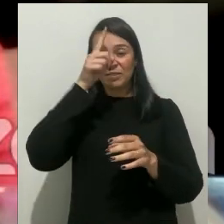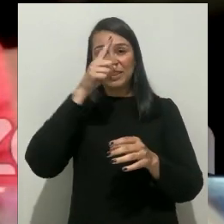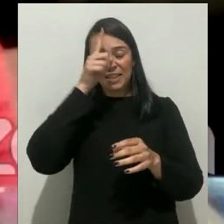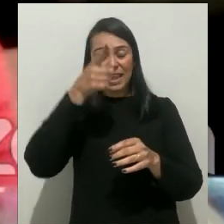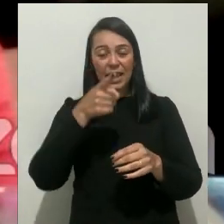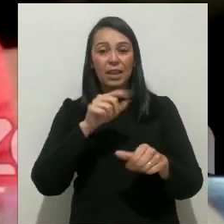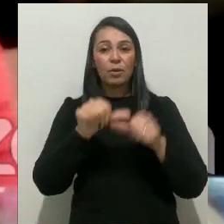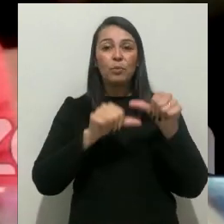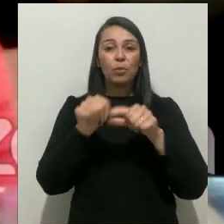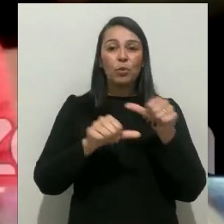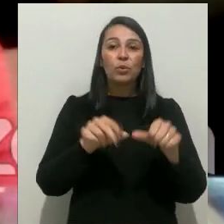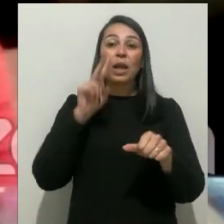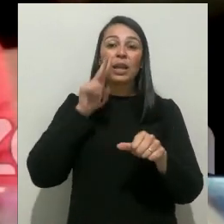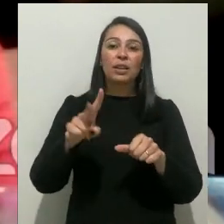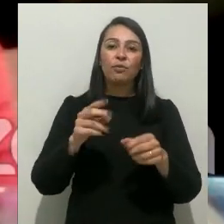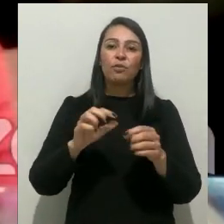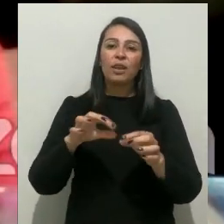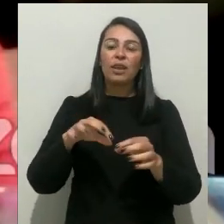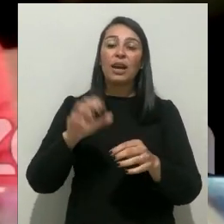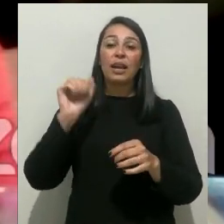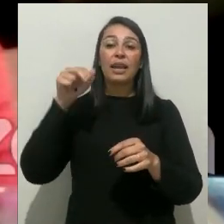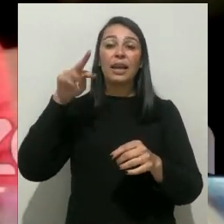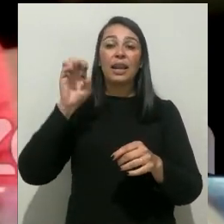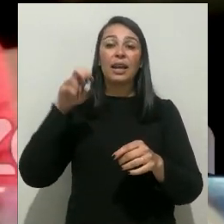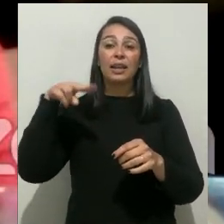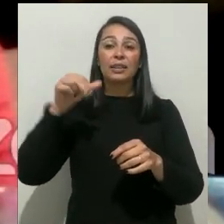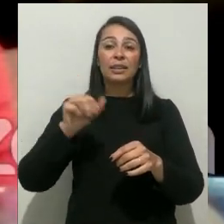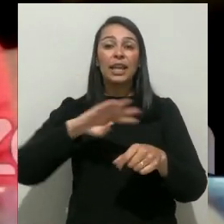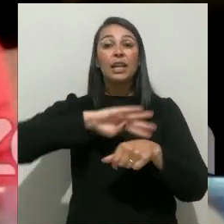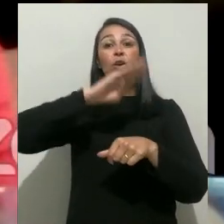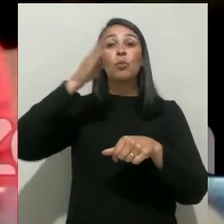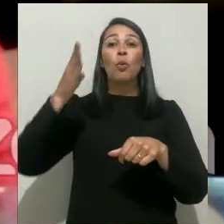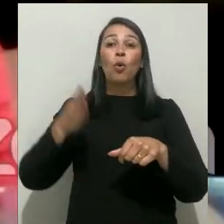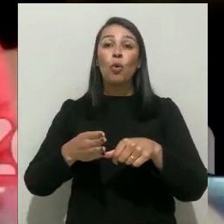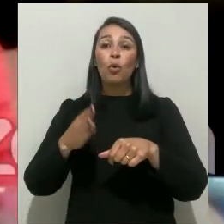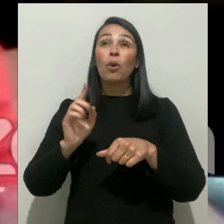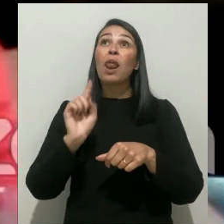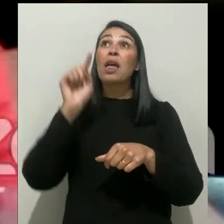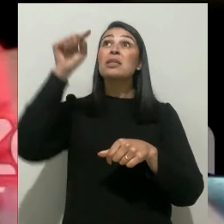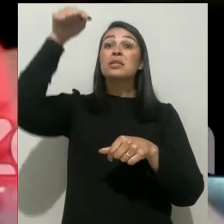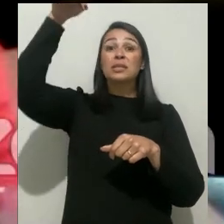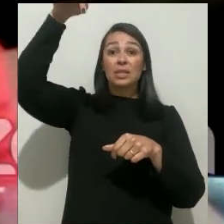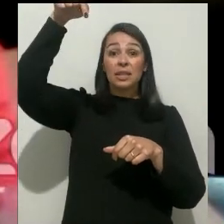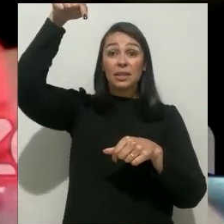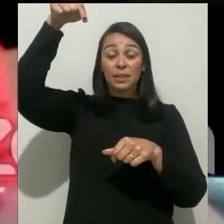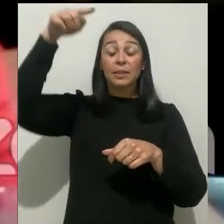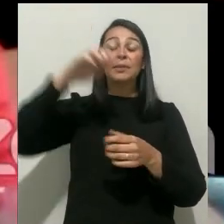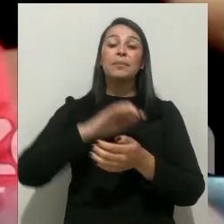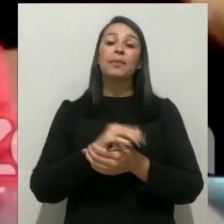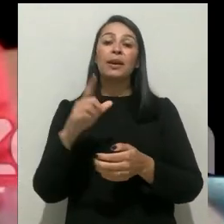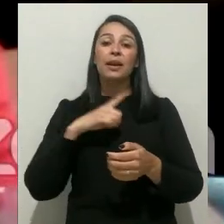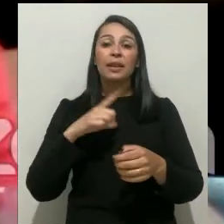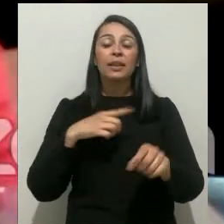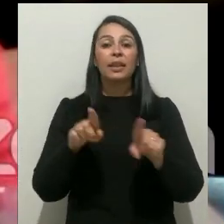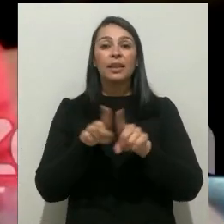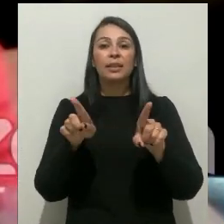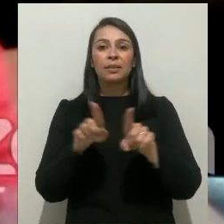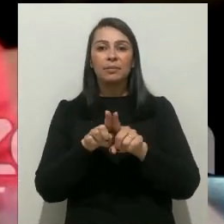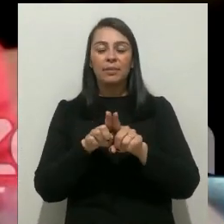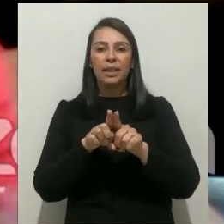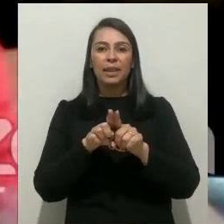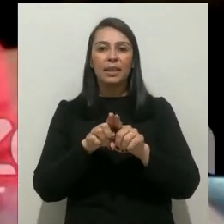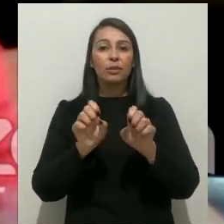vendo aquela antena lá em cima do morro, começou a acabar com aquela história. E isso traz, como diz o Roberto Anderson,